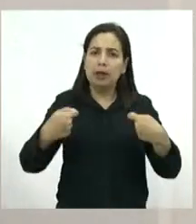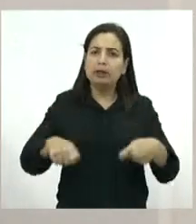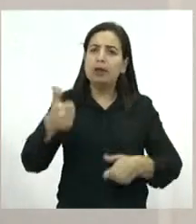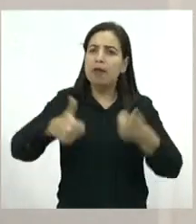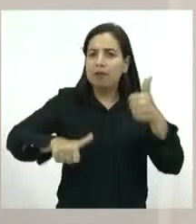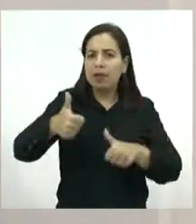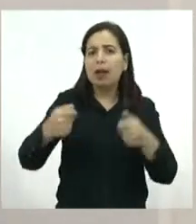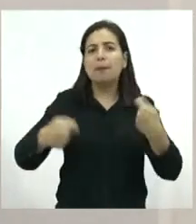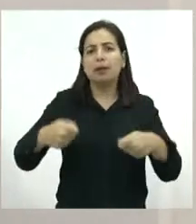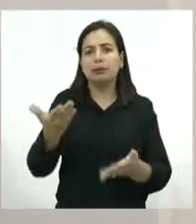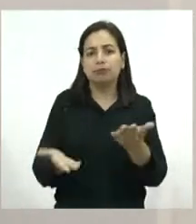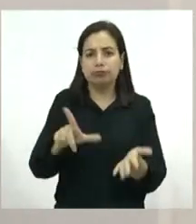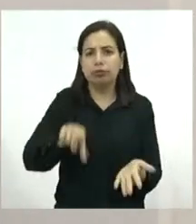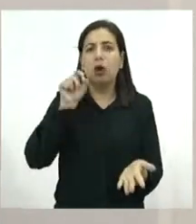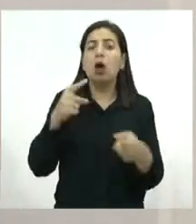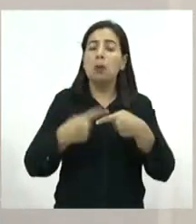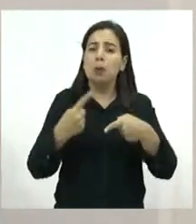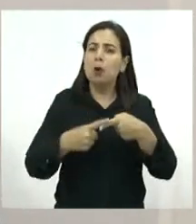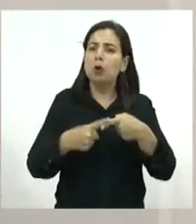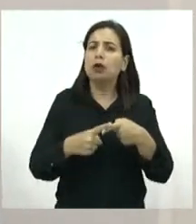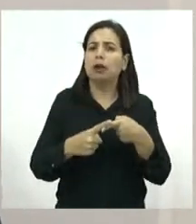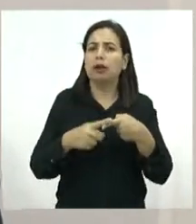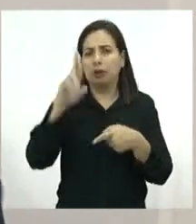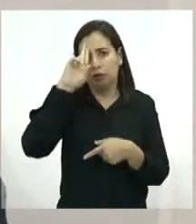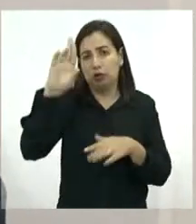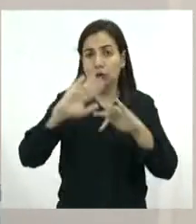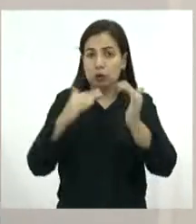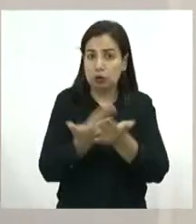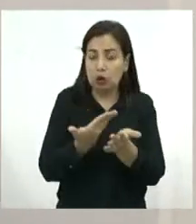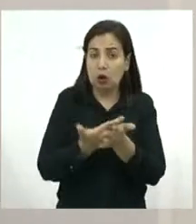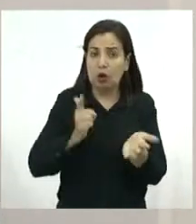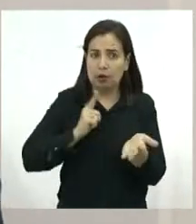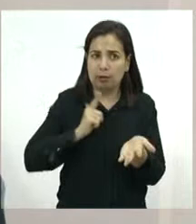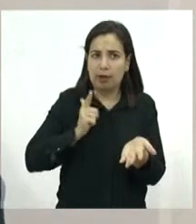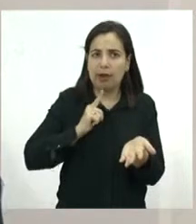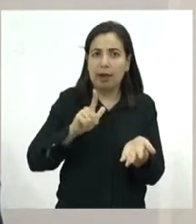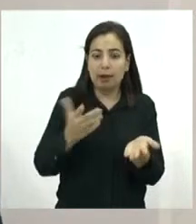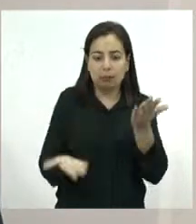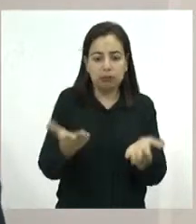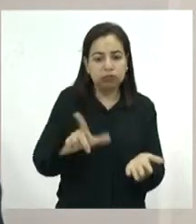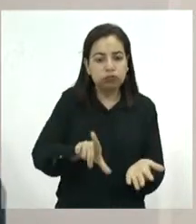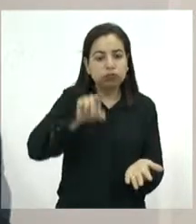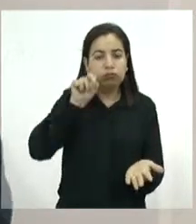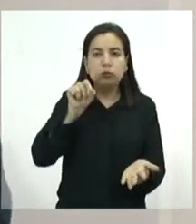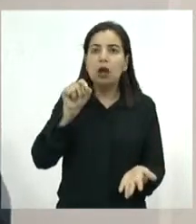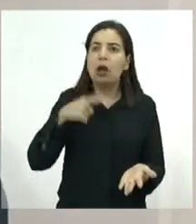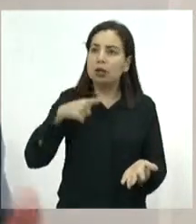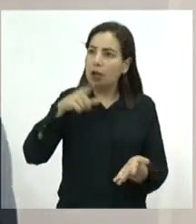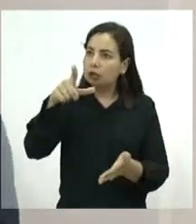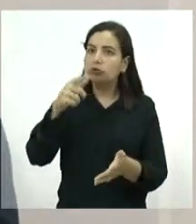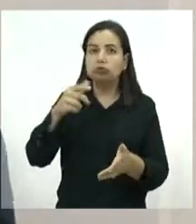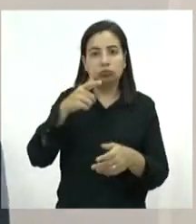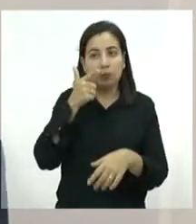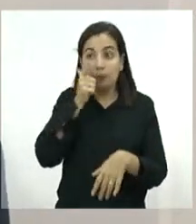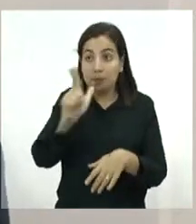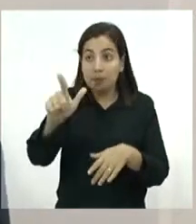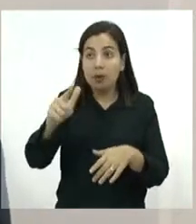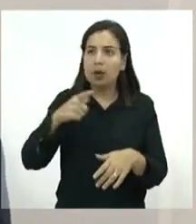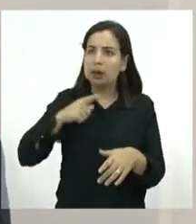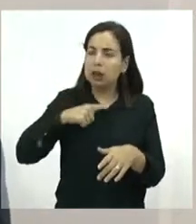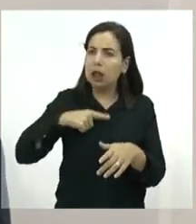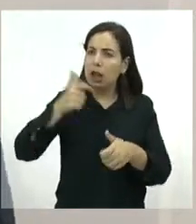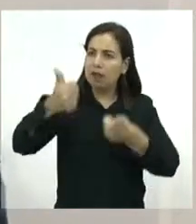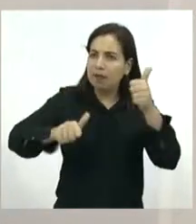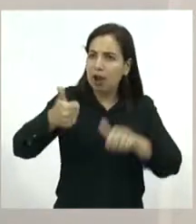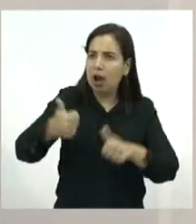quando o diretor de escola é escolhido via seleção pública, levando em consideração o seu currículo,